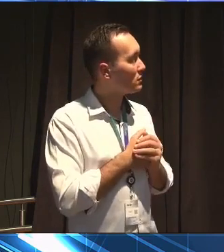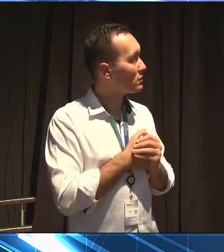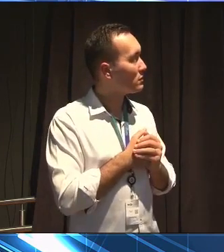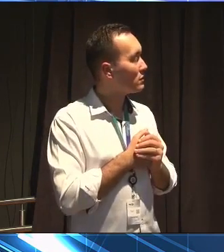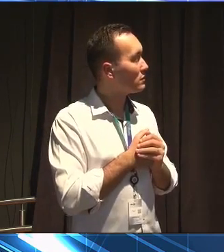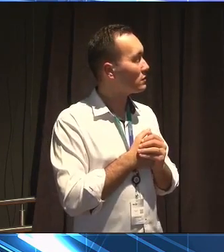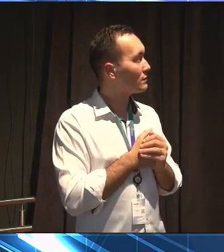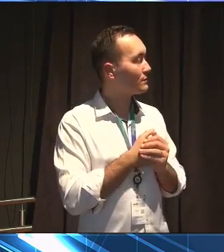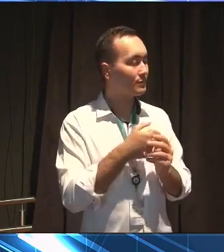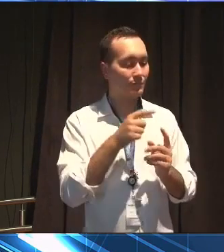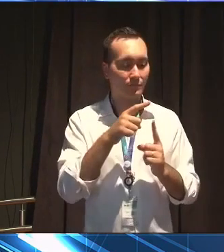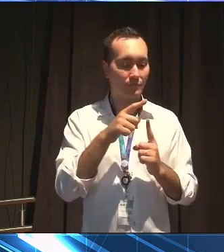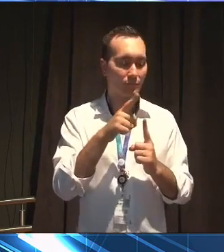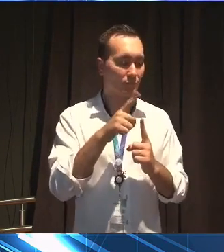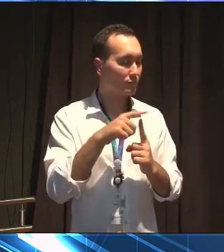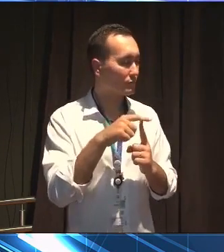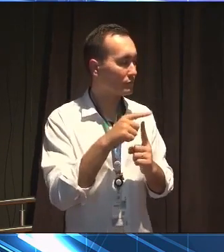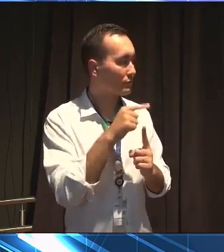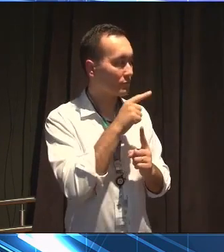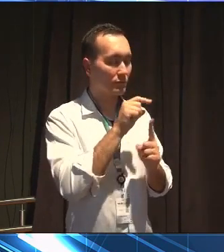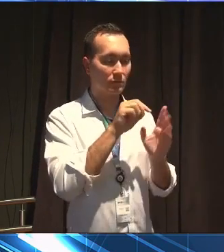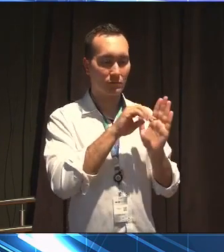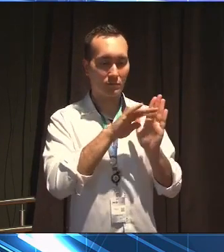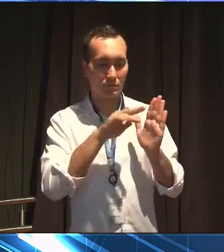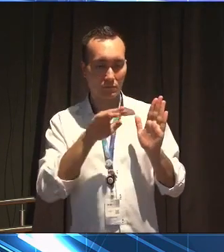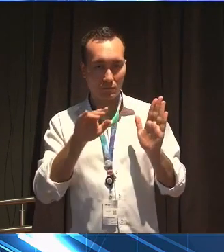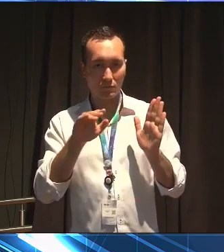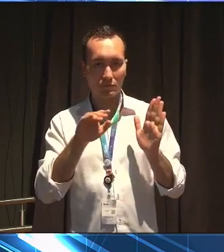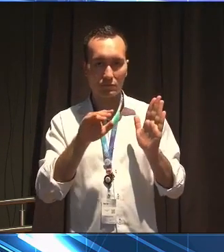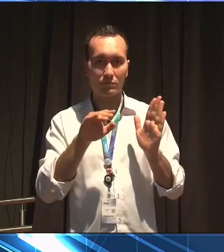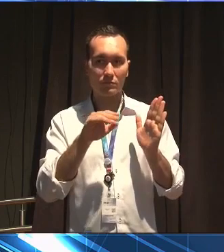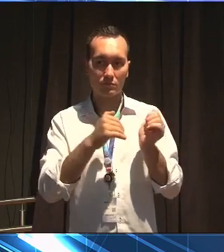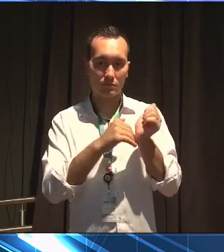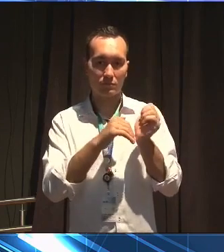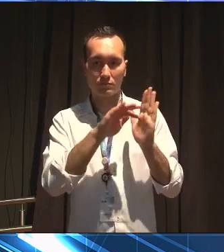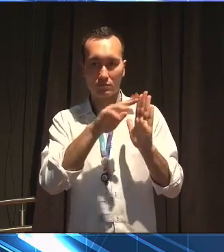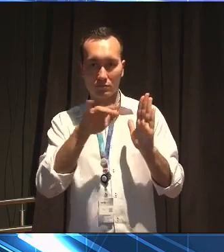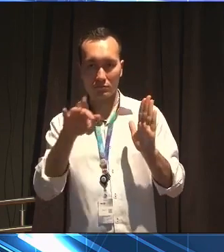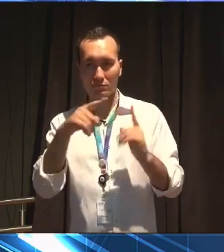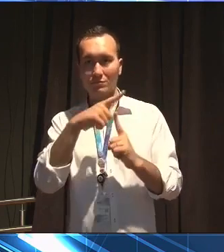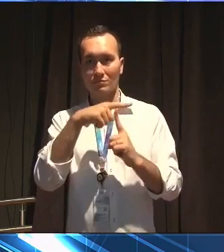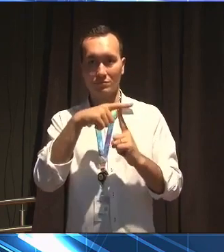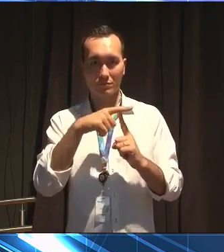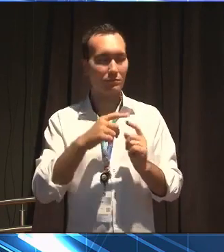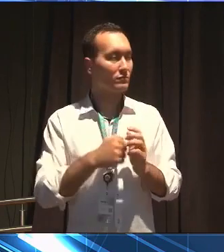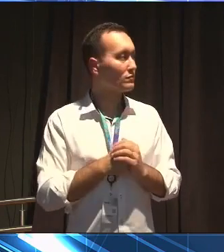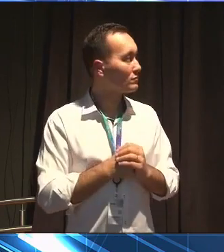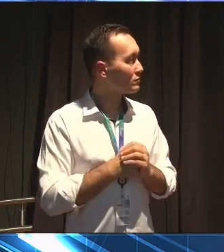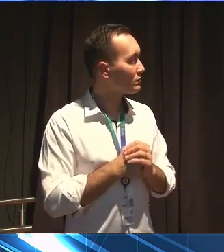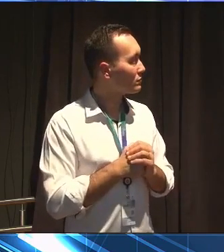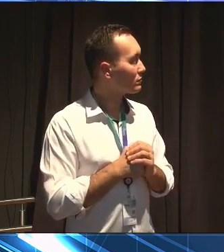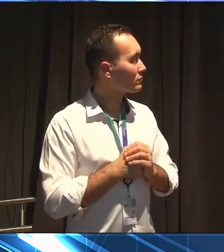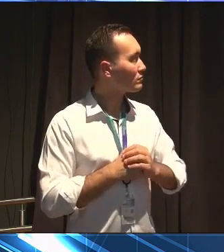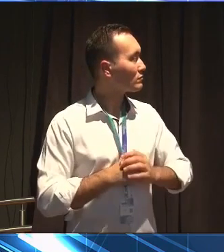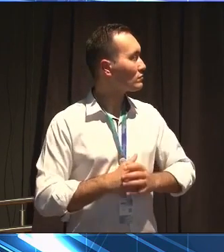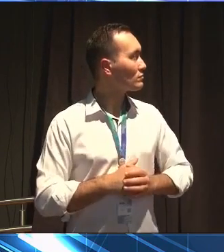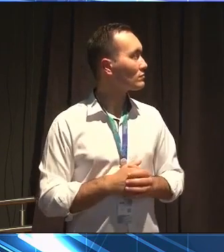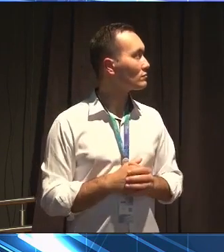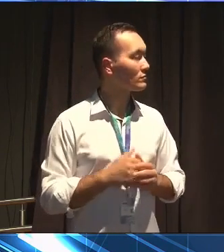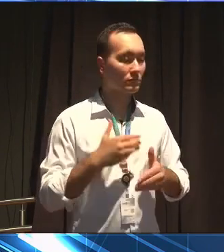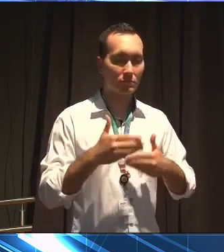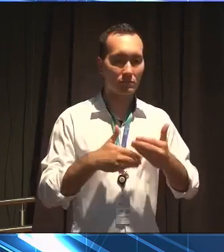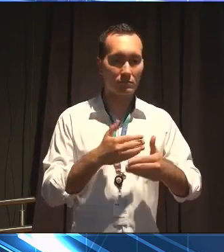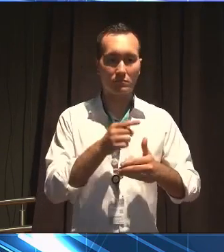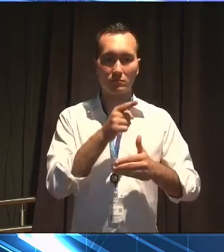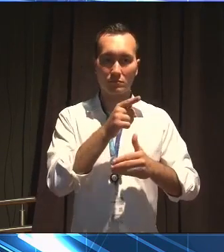ali do .NET de serialização. Ele serializou o objeto, não foi um JSON, mas depois ele pega aquele